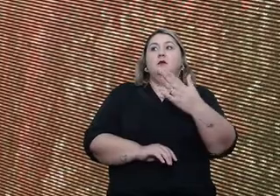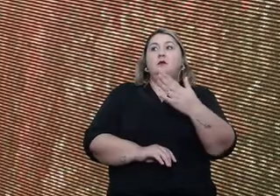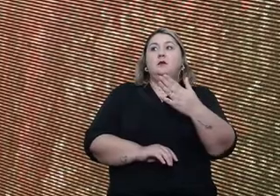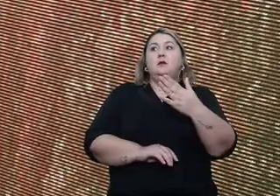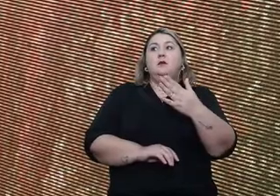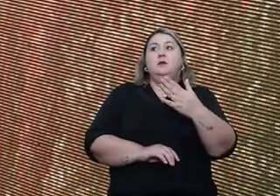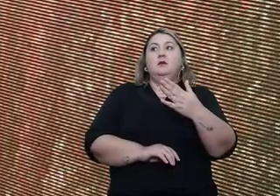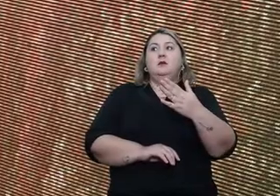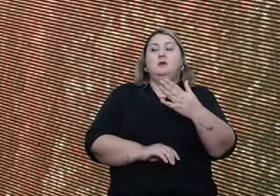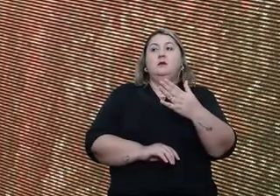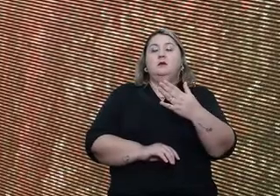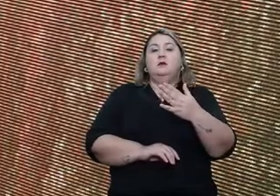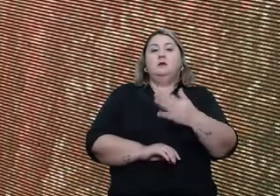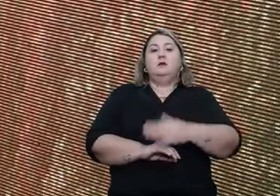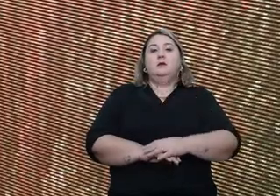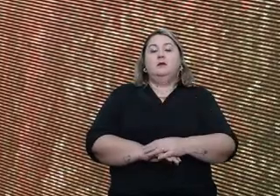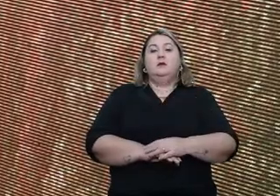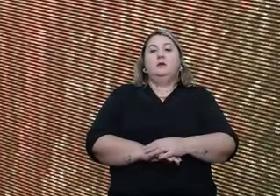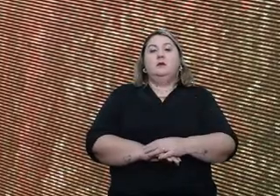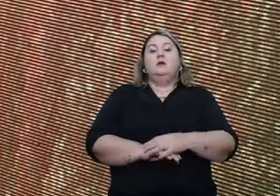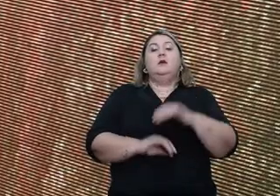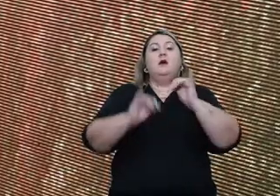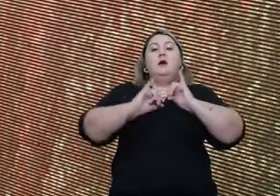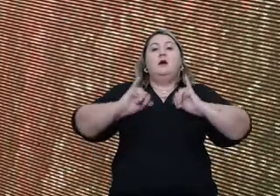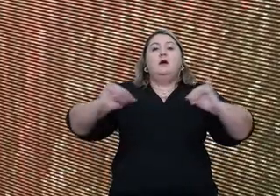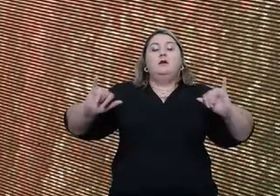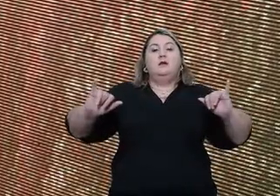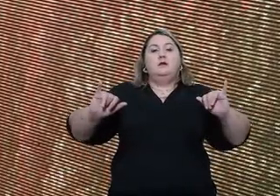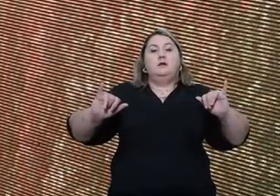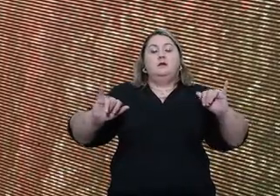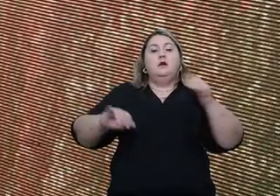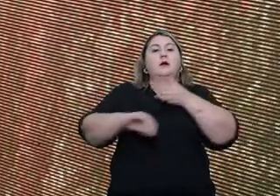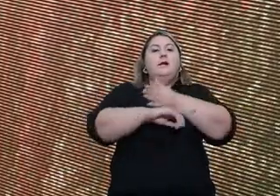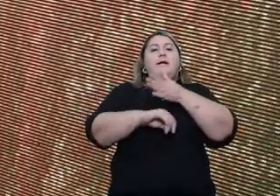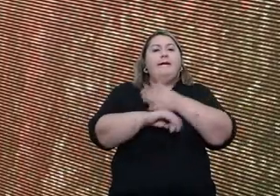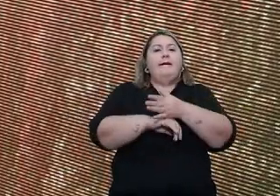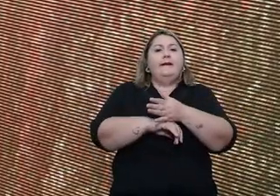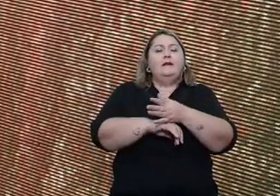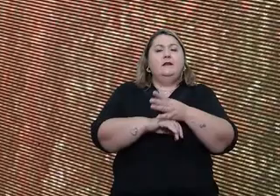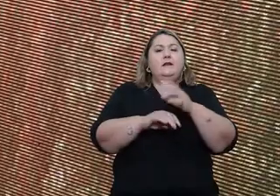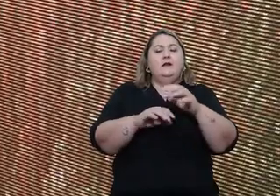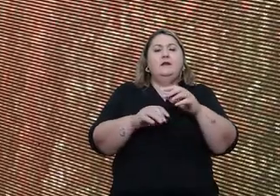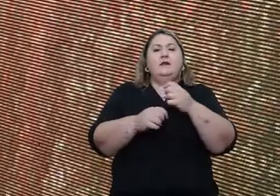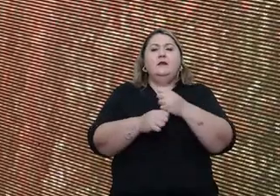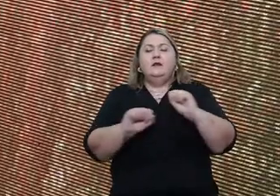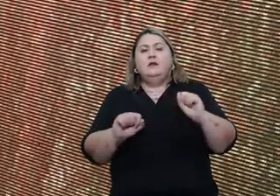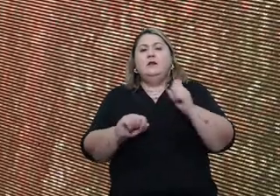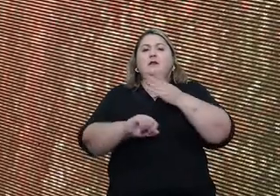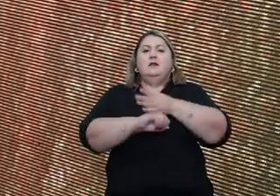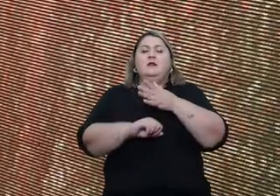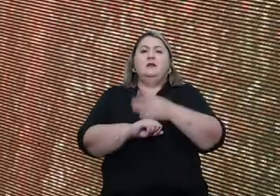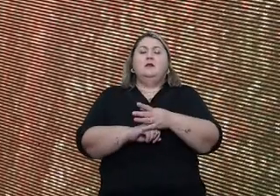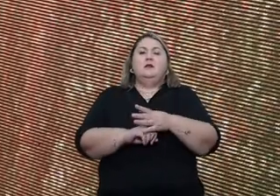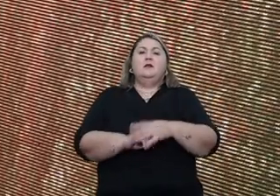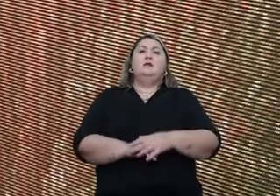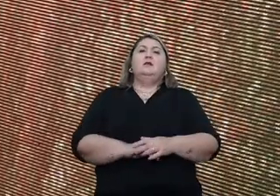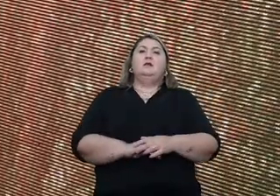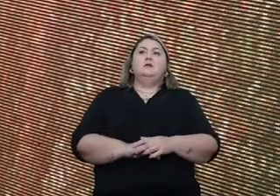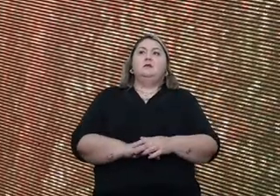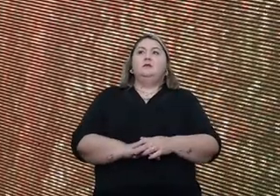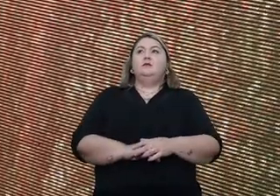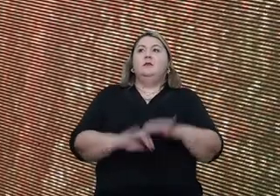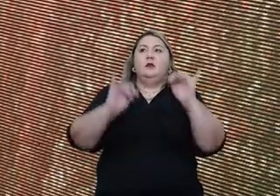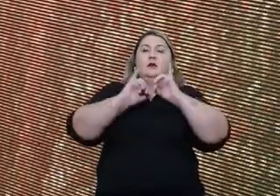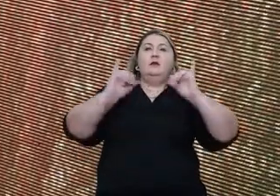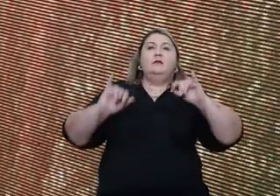no grupo dos amigos, manda o WhatsApp, avisa todo mundo, entra aí no nosso link, entra no canal, vai no Stories, no Instagram,